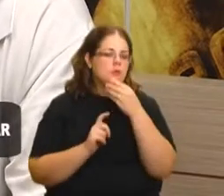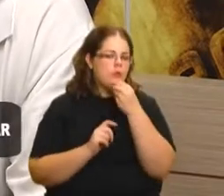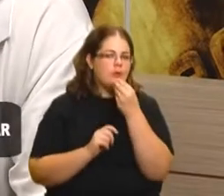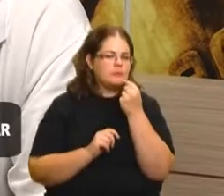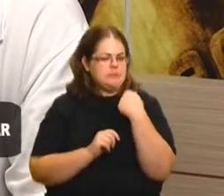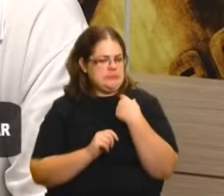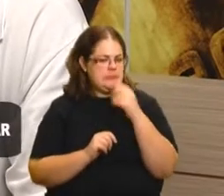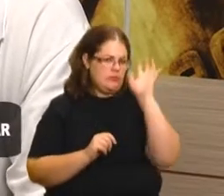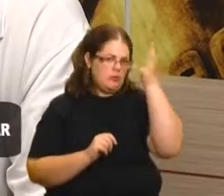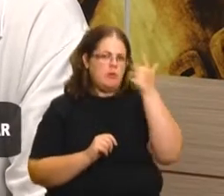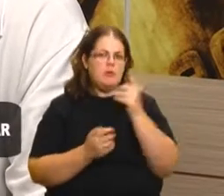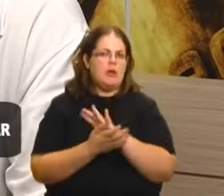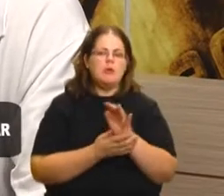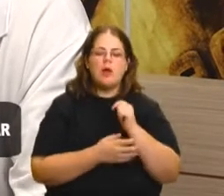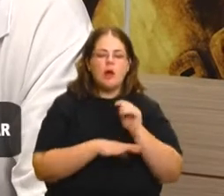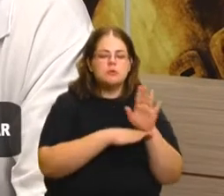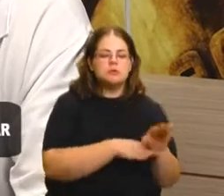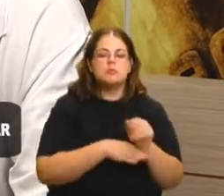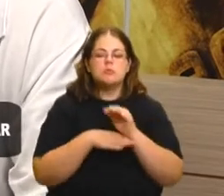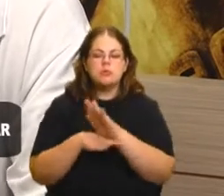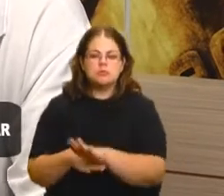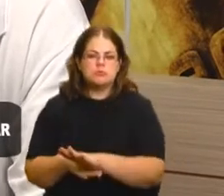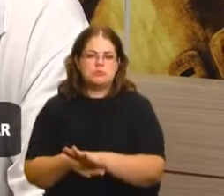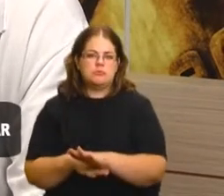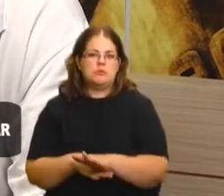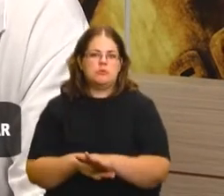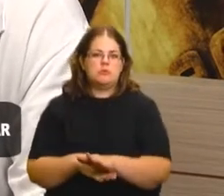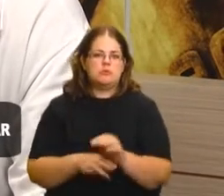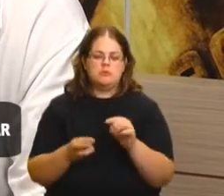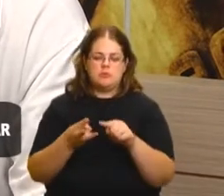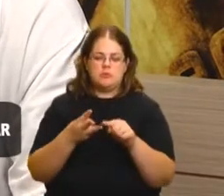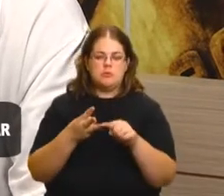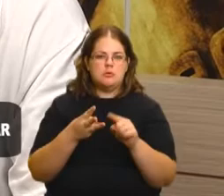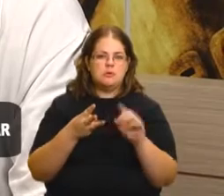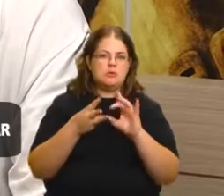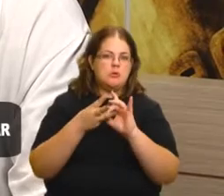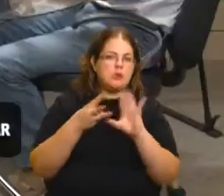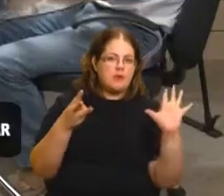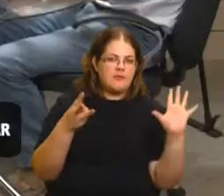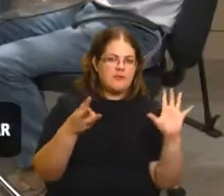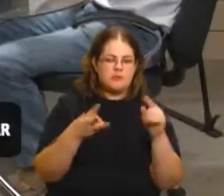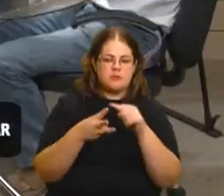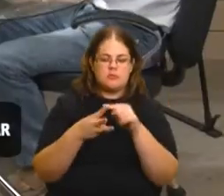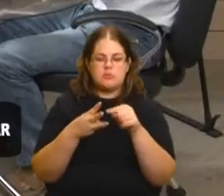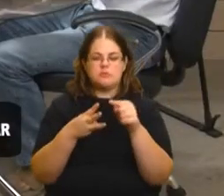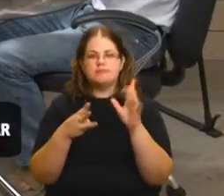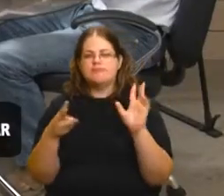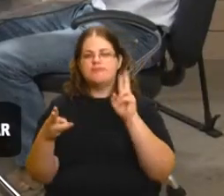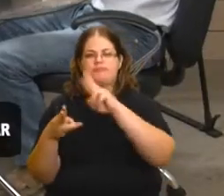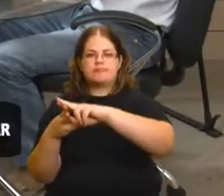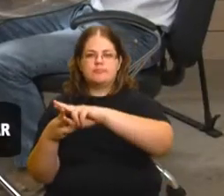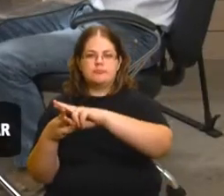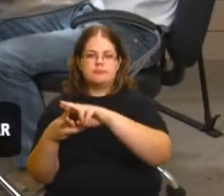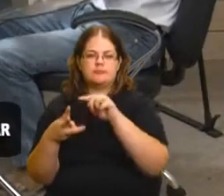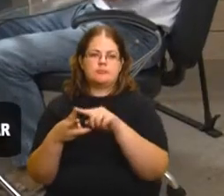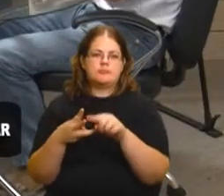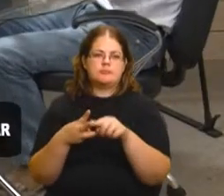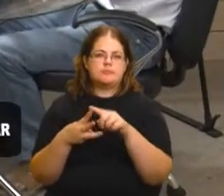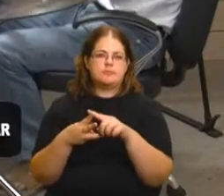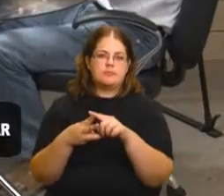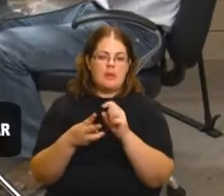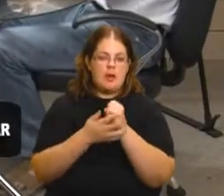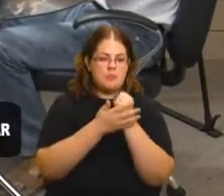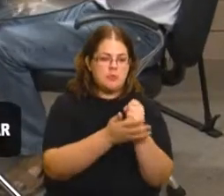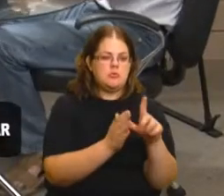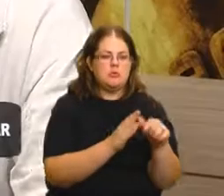poupado. Os outros 2 foram caçados pela... Mesmo que apoiaram o golpe, eles apoiaram e depois foram